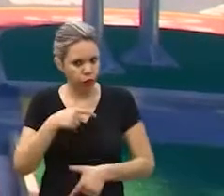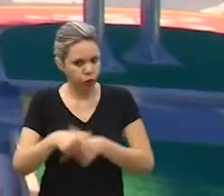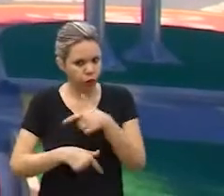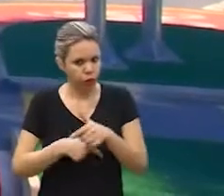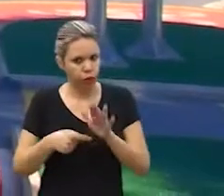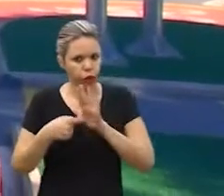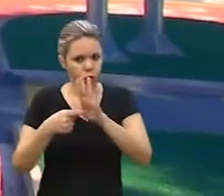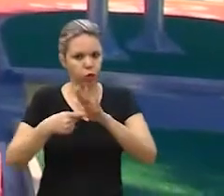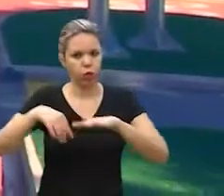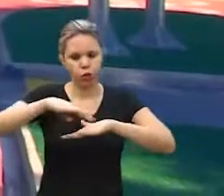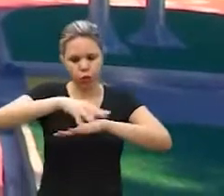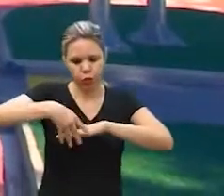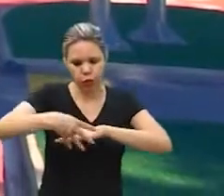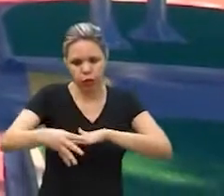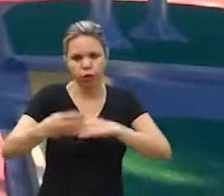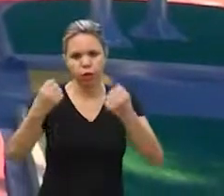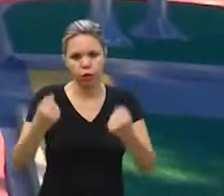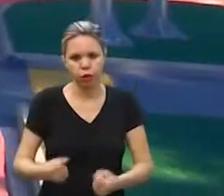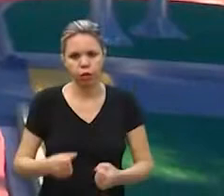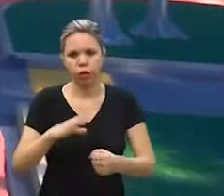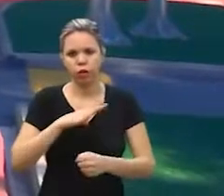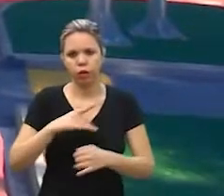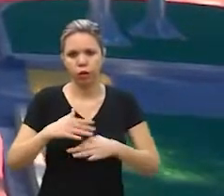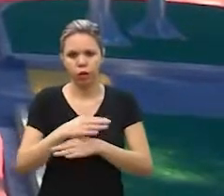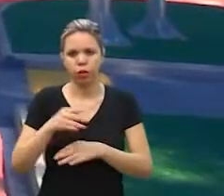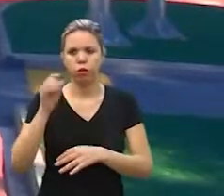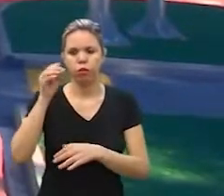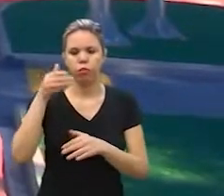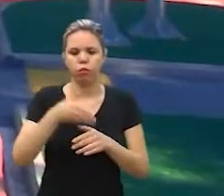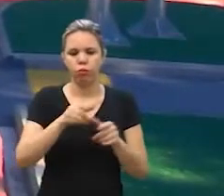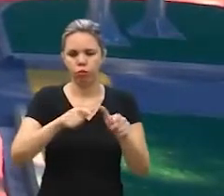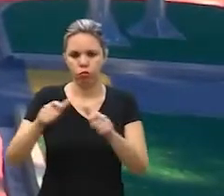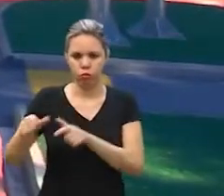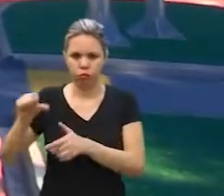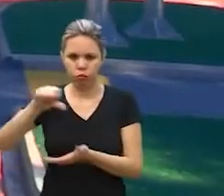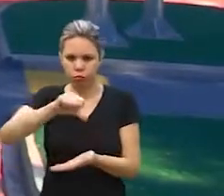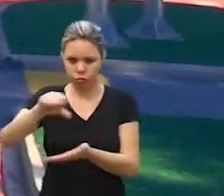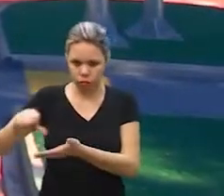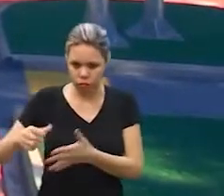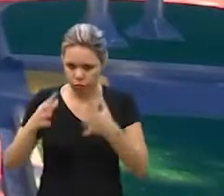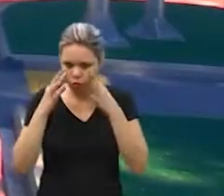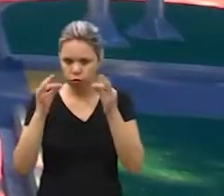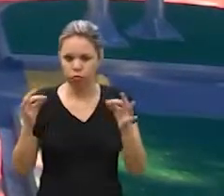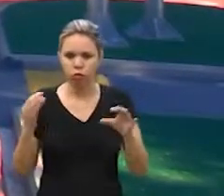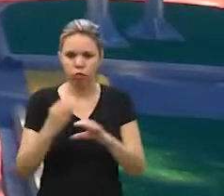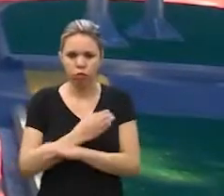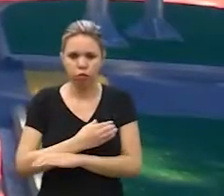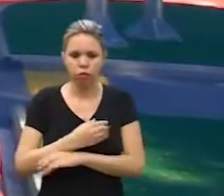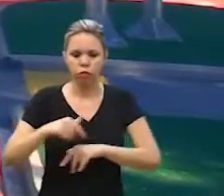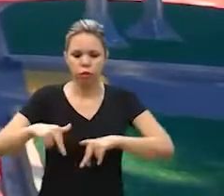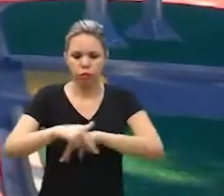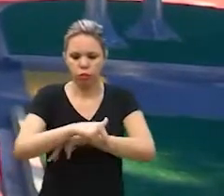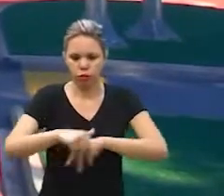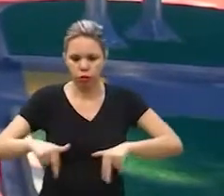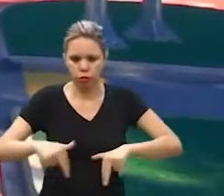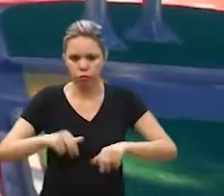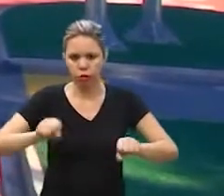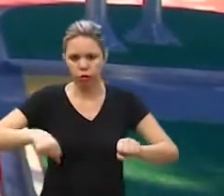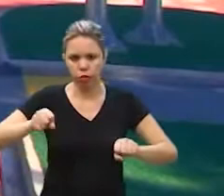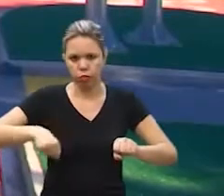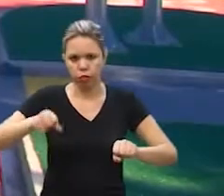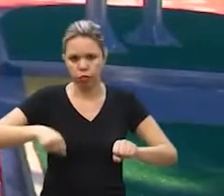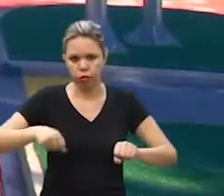de sinalização pesada na cidade, para que a gente possa aí dar atenção toda para o pedestre,